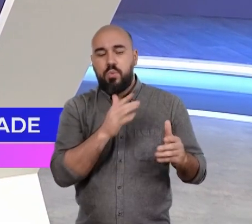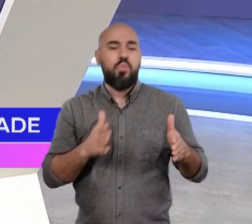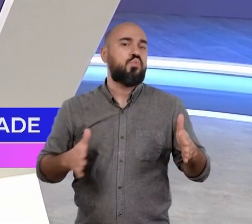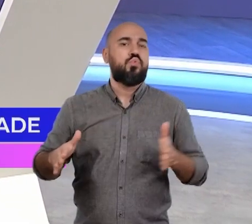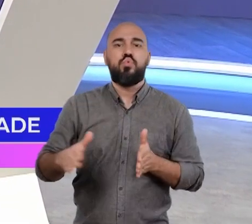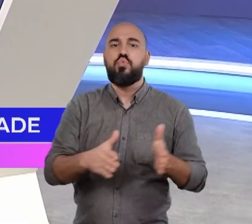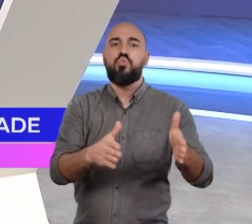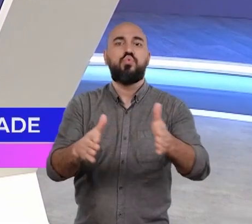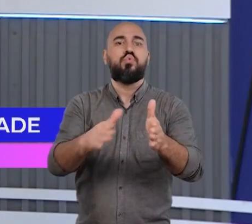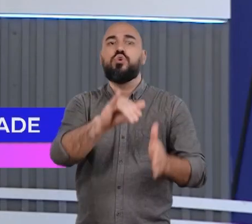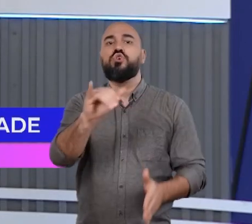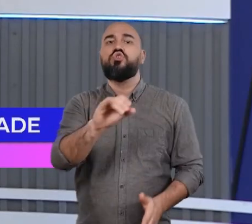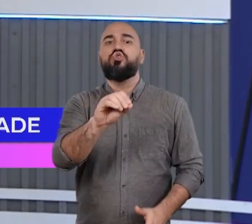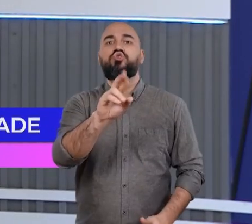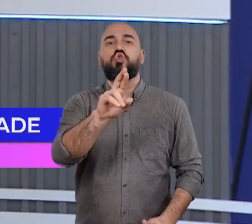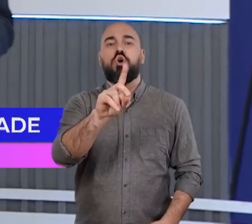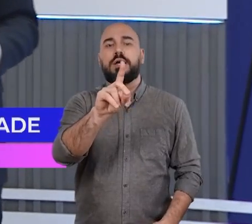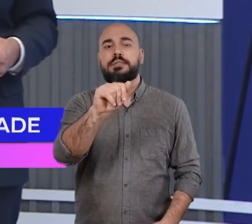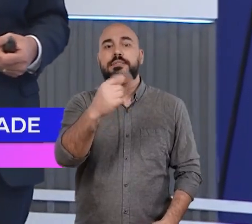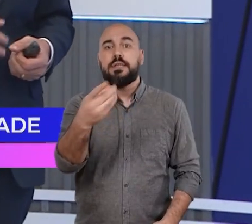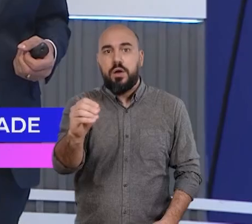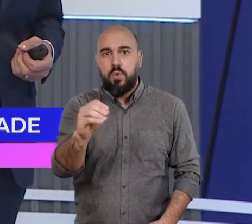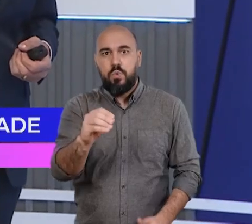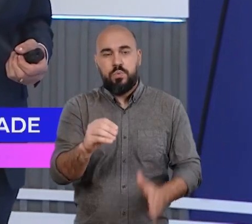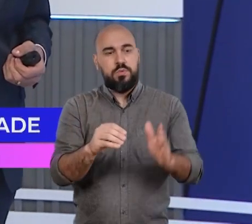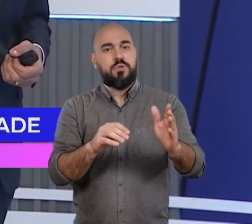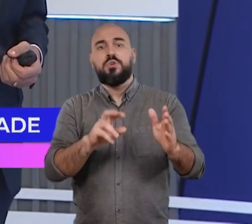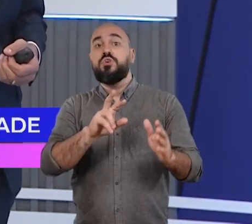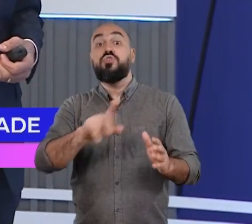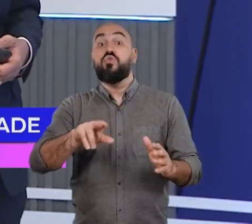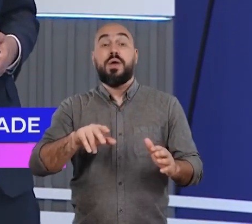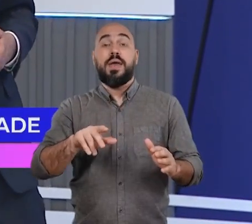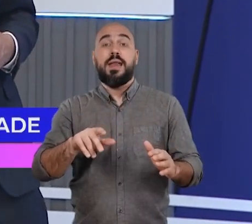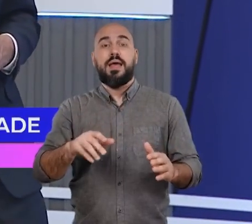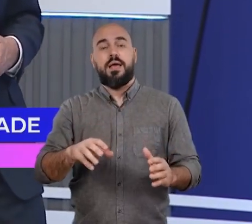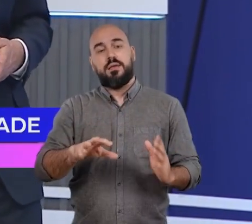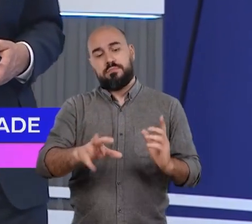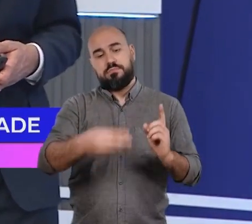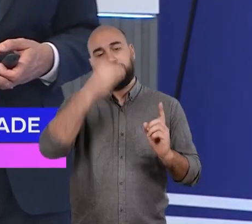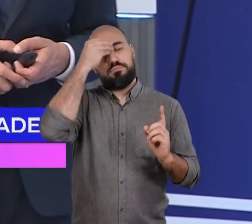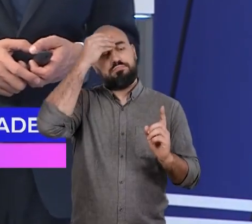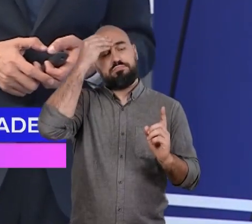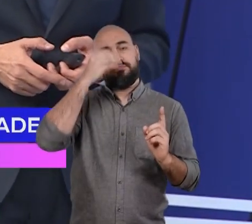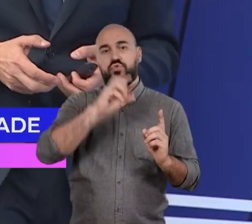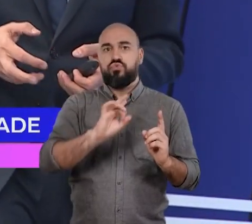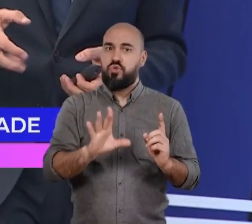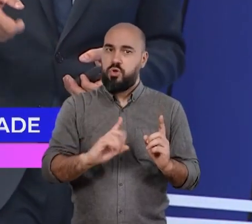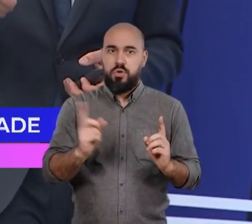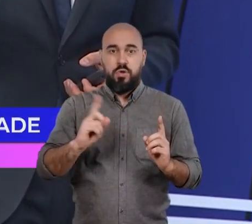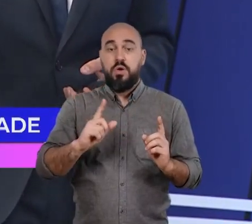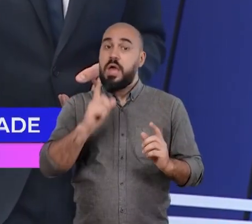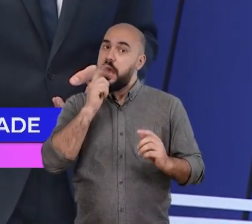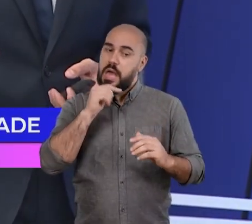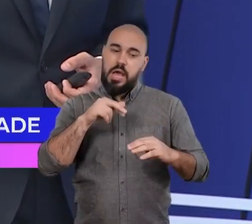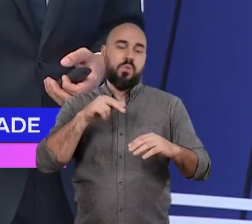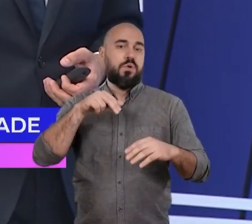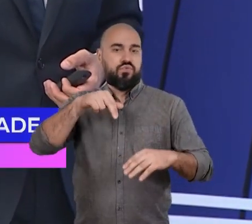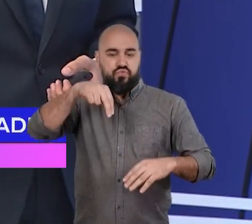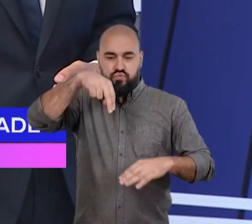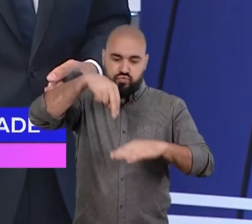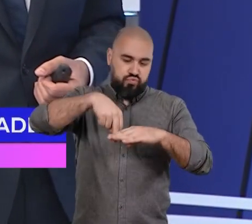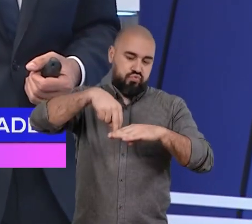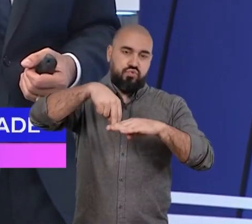água. Não era apenas borrifar água na cabeça. Não era apenas aspergir